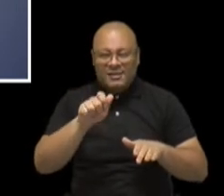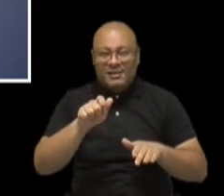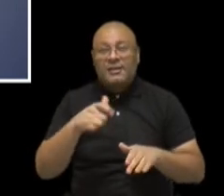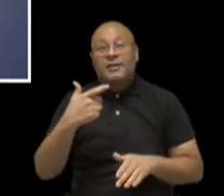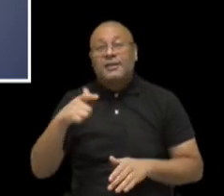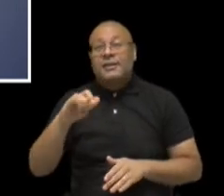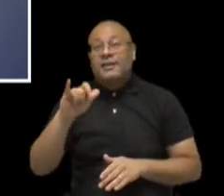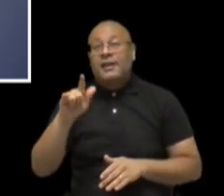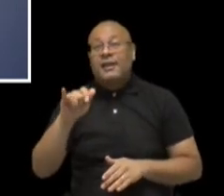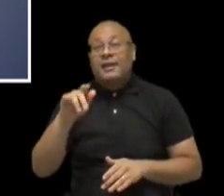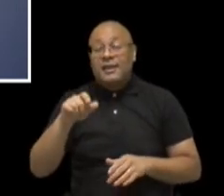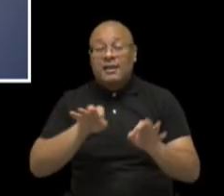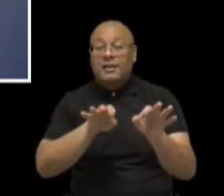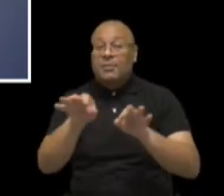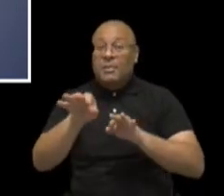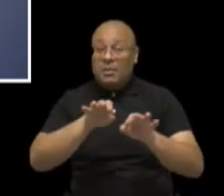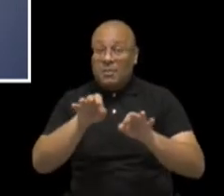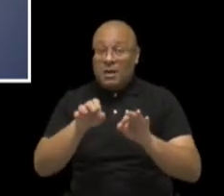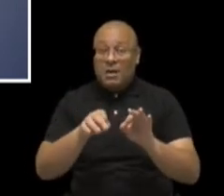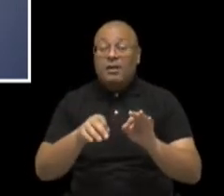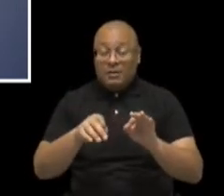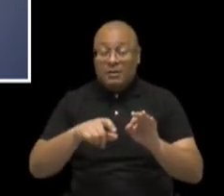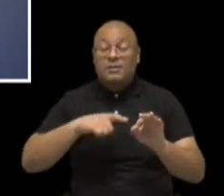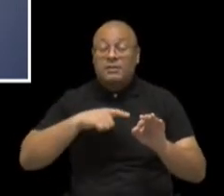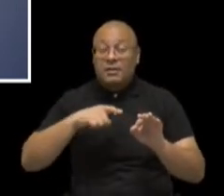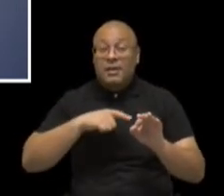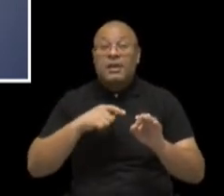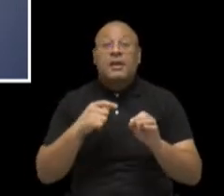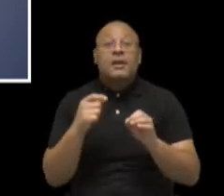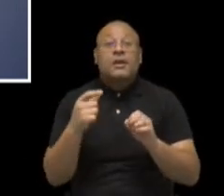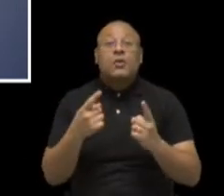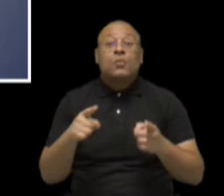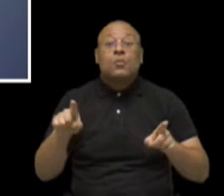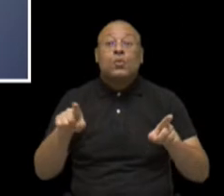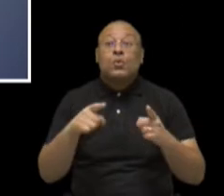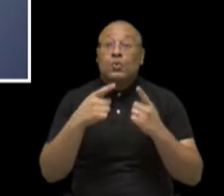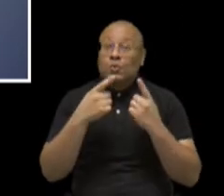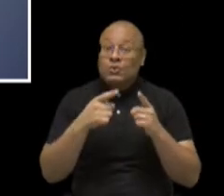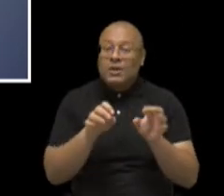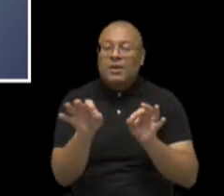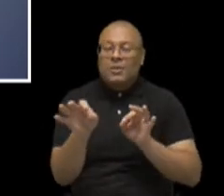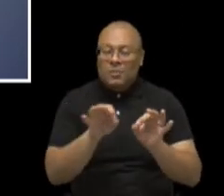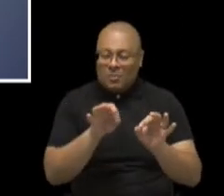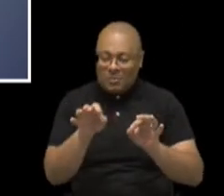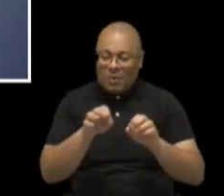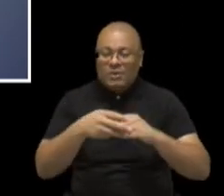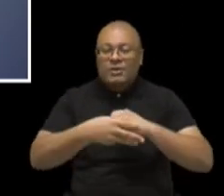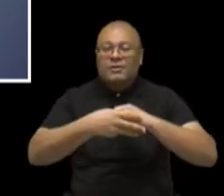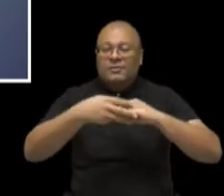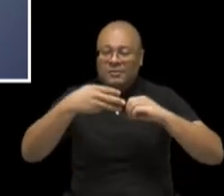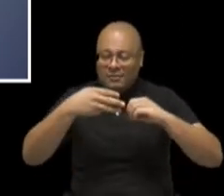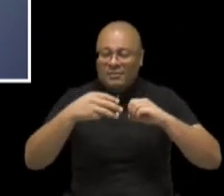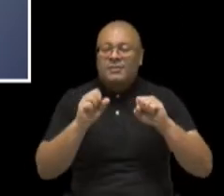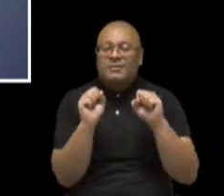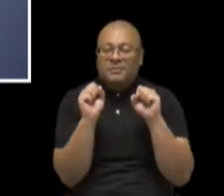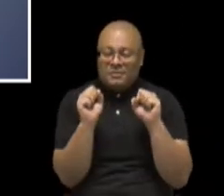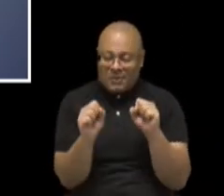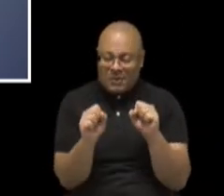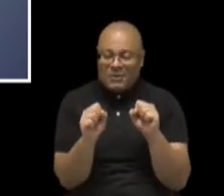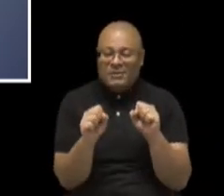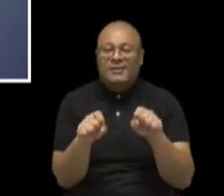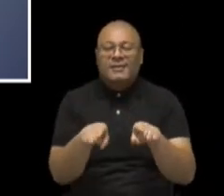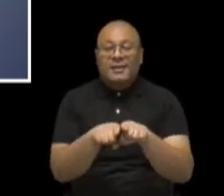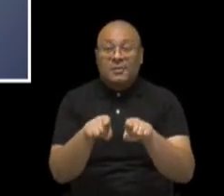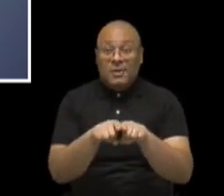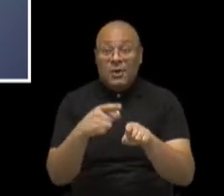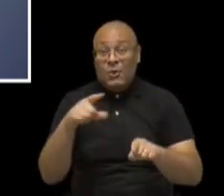Yamina Garcia prepararam uma trilha sonora especialmente para o evento que você pode ouvir durante os intervalos. E temos também